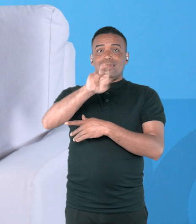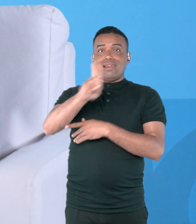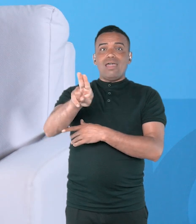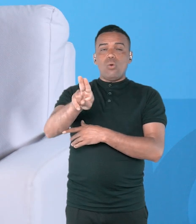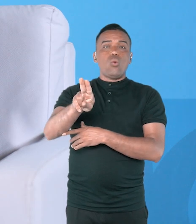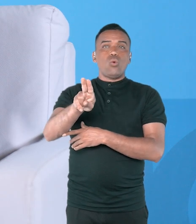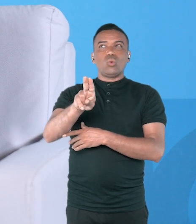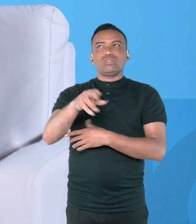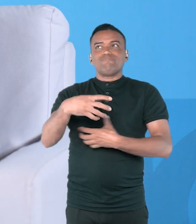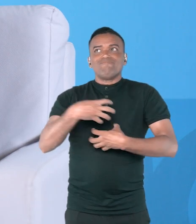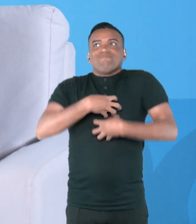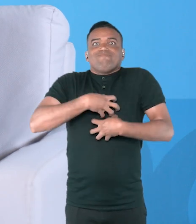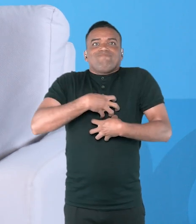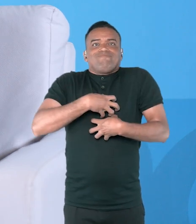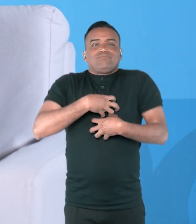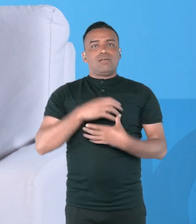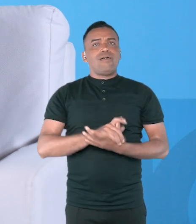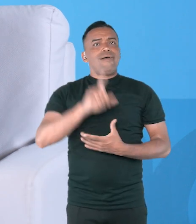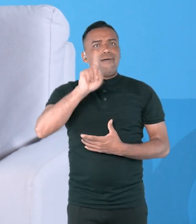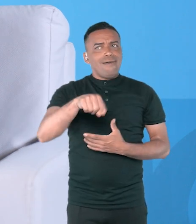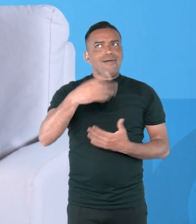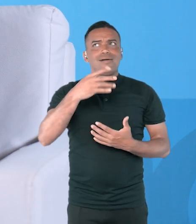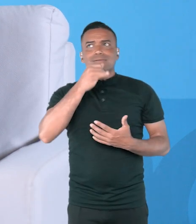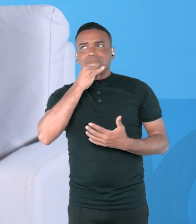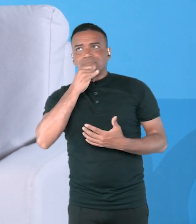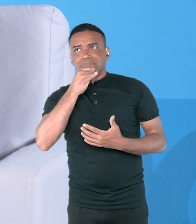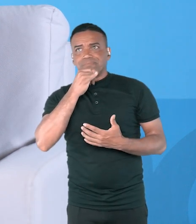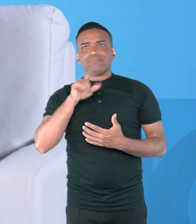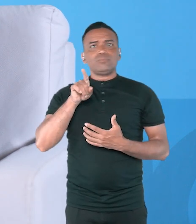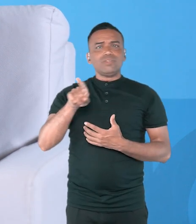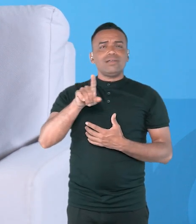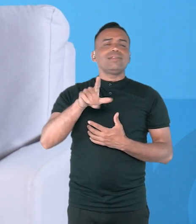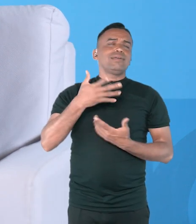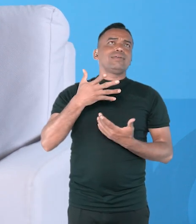ao coração, que era o fato dele,